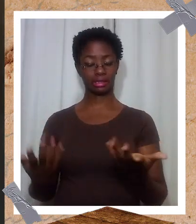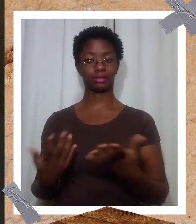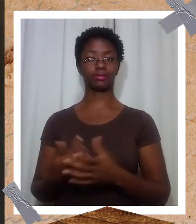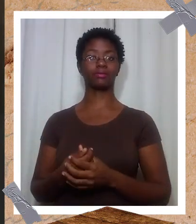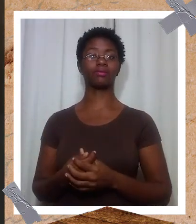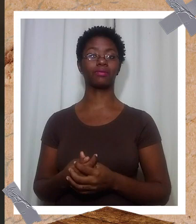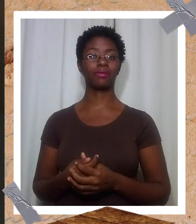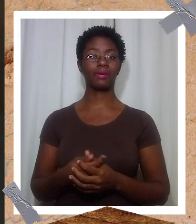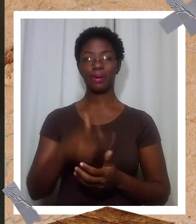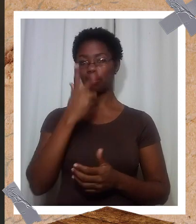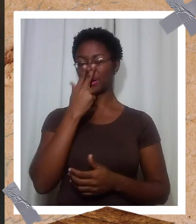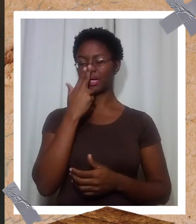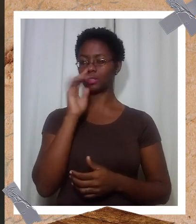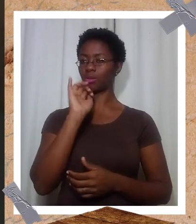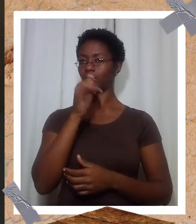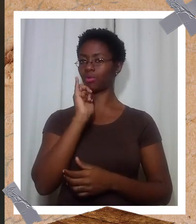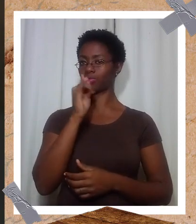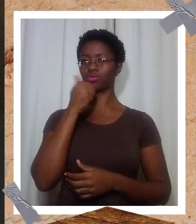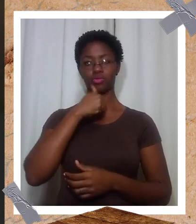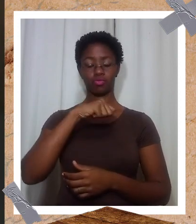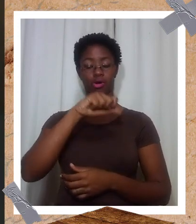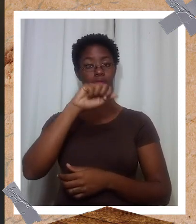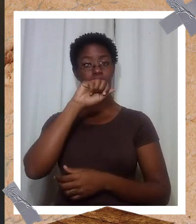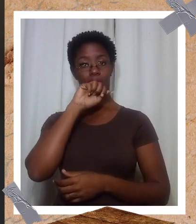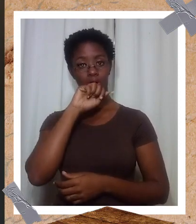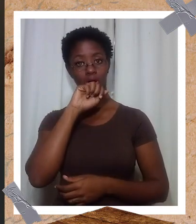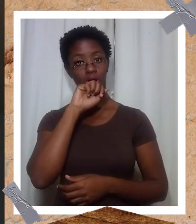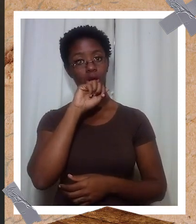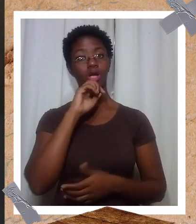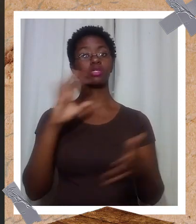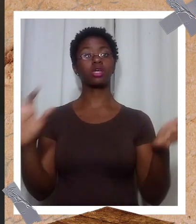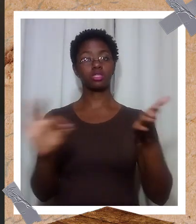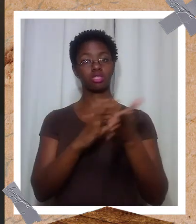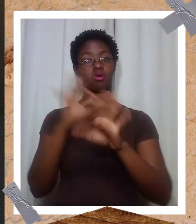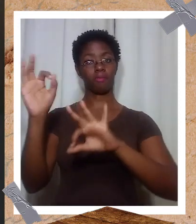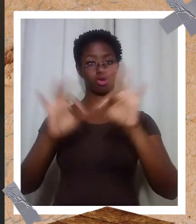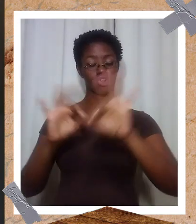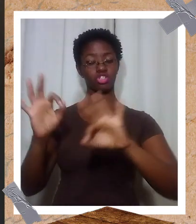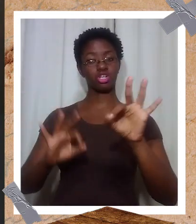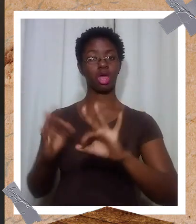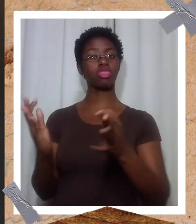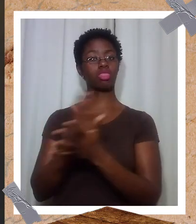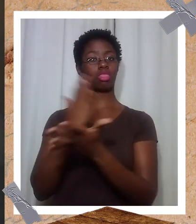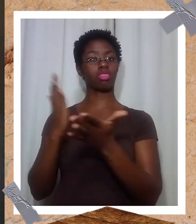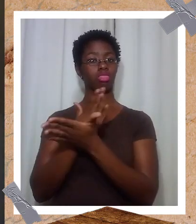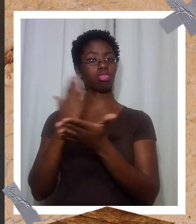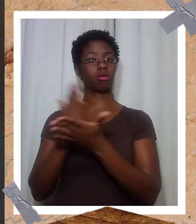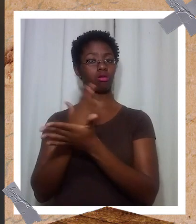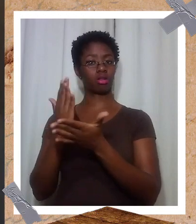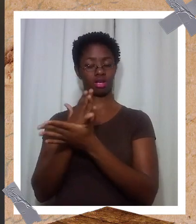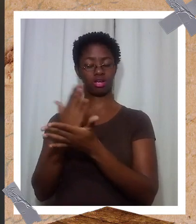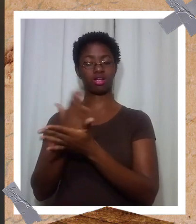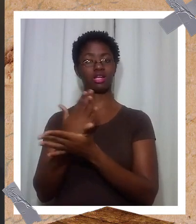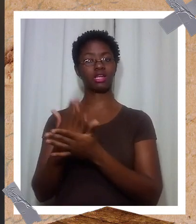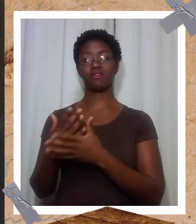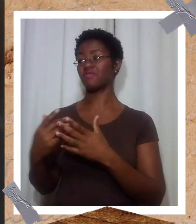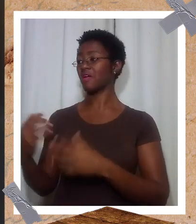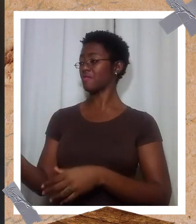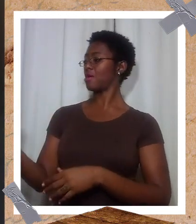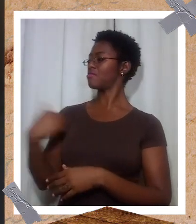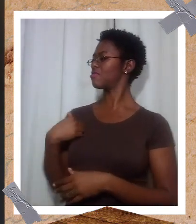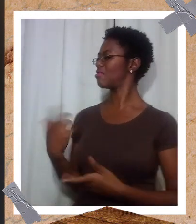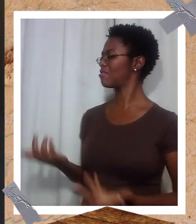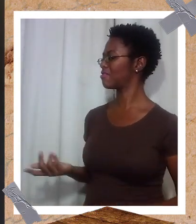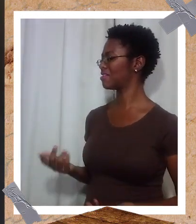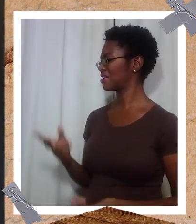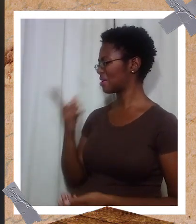de uma mãe assim assinante do projeto do livro, assim, que, poxa, veio para mim e falou, pô, nem